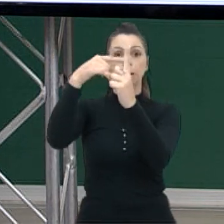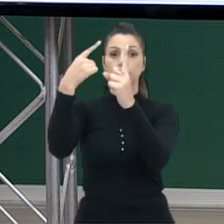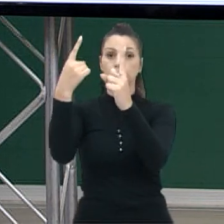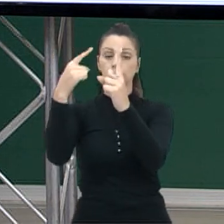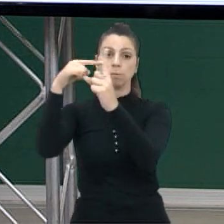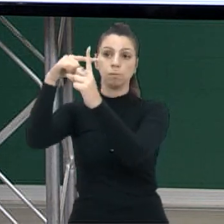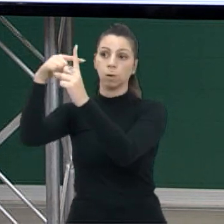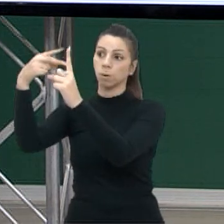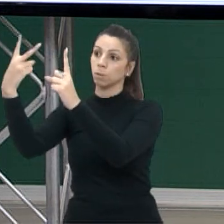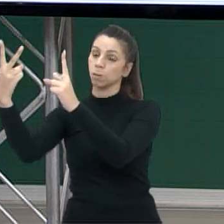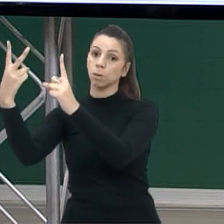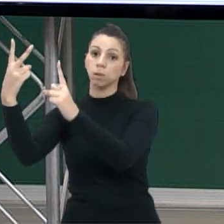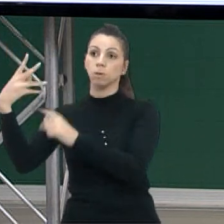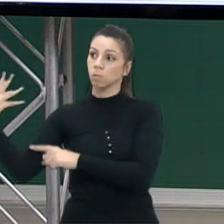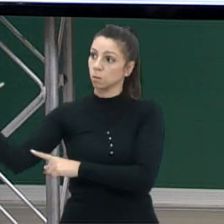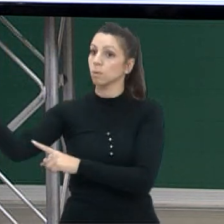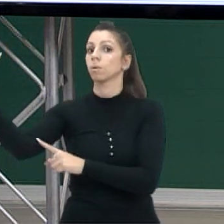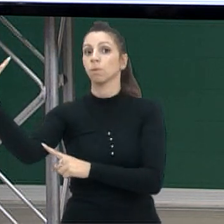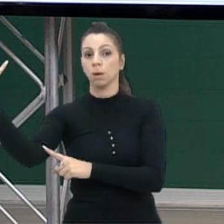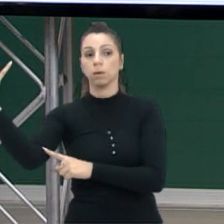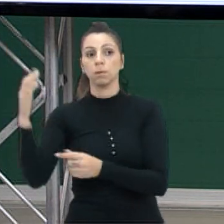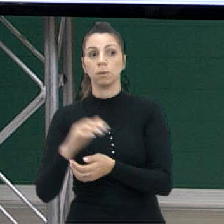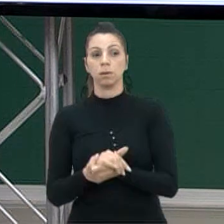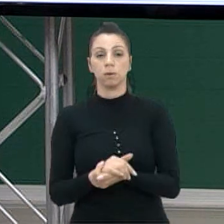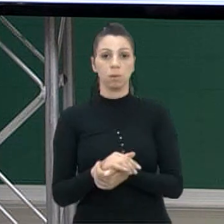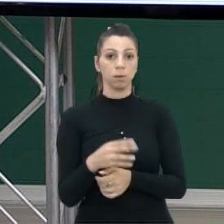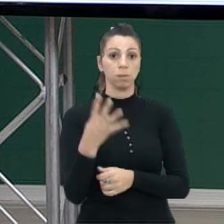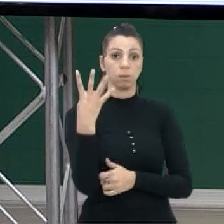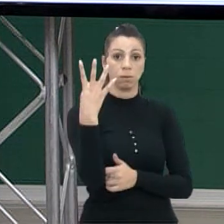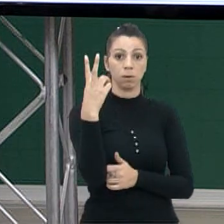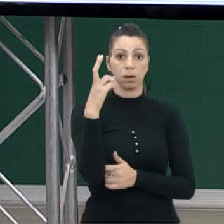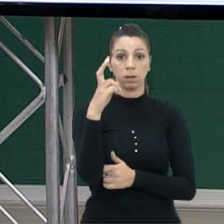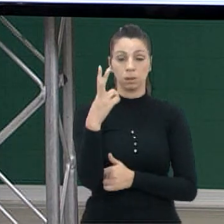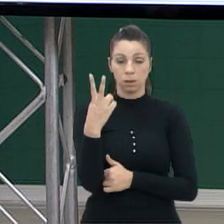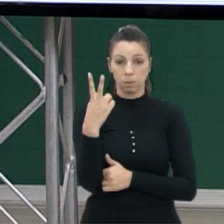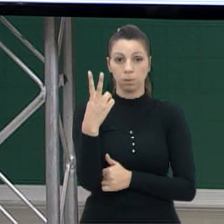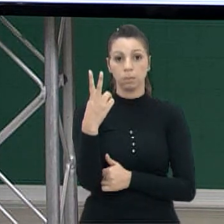a 4. Então, o resultado é 42m à quarta.